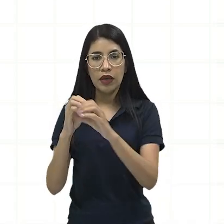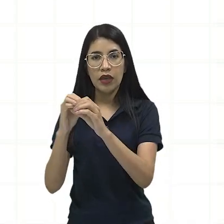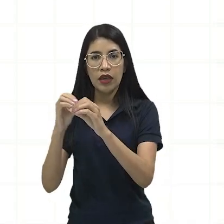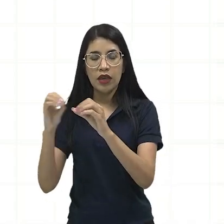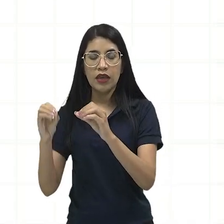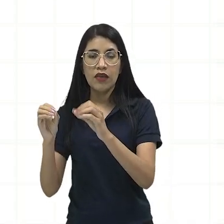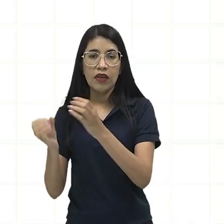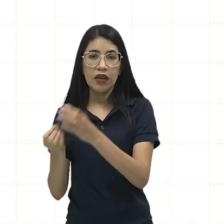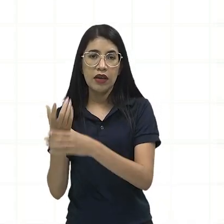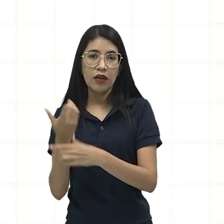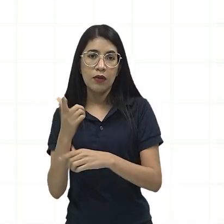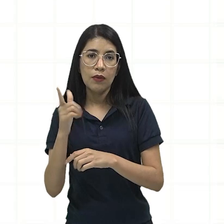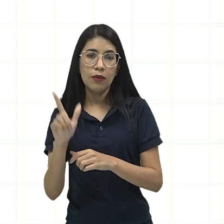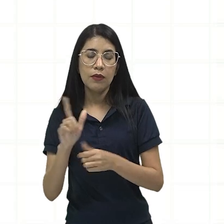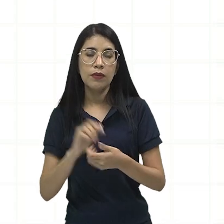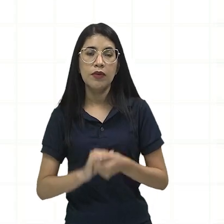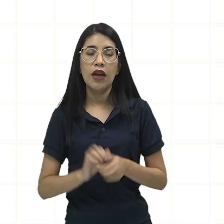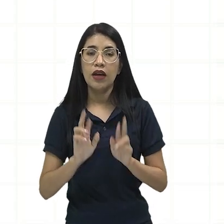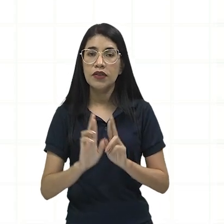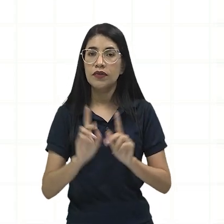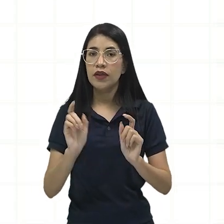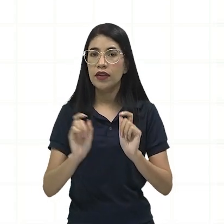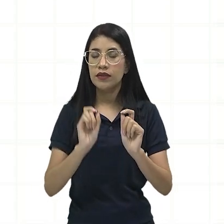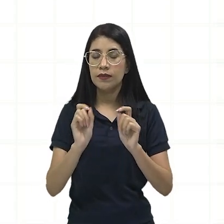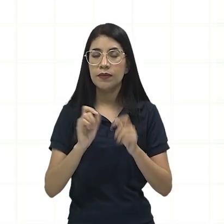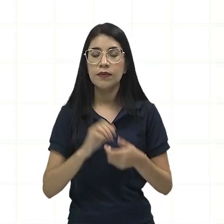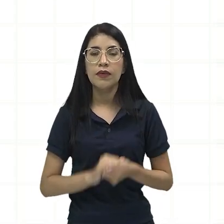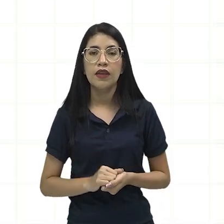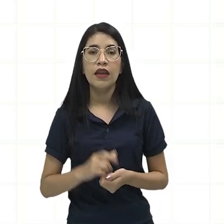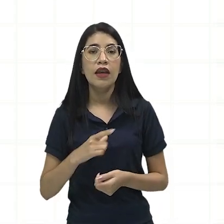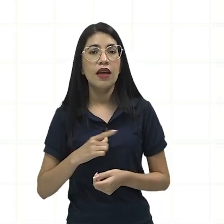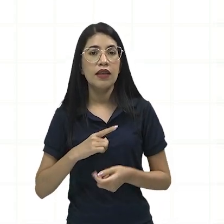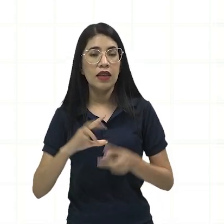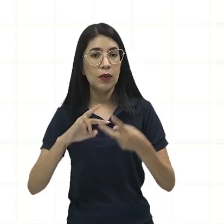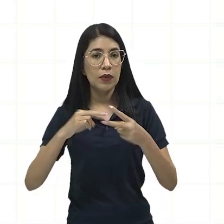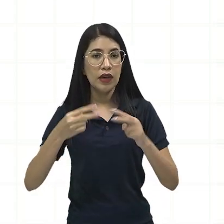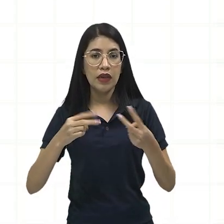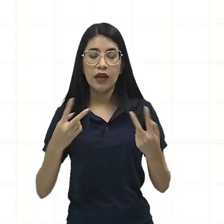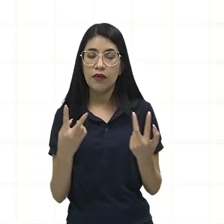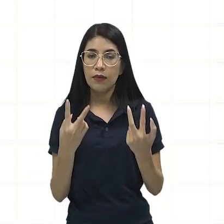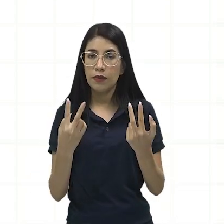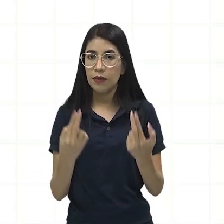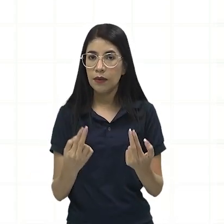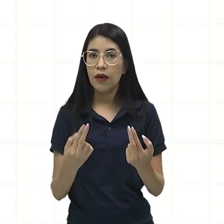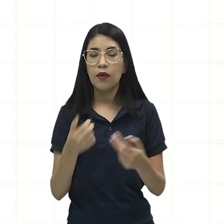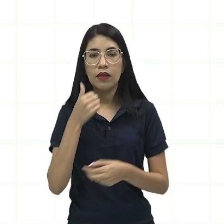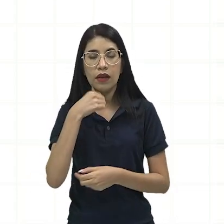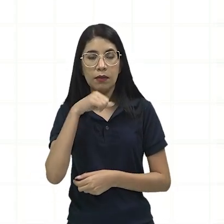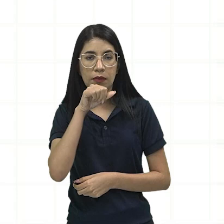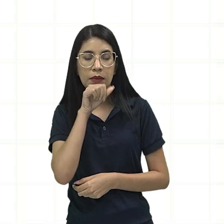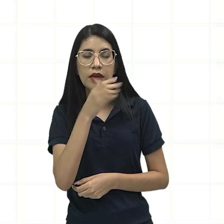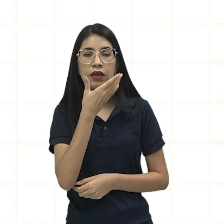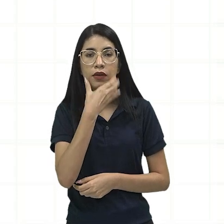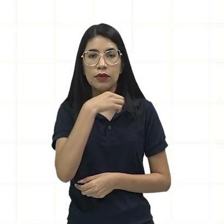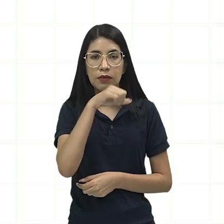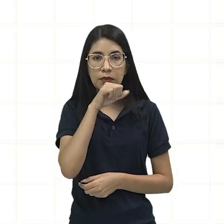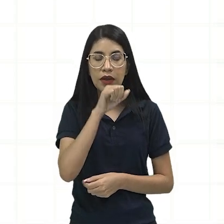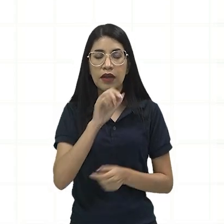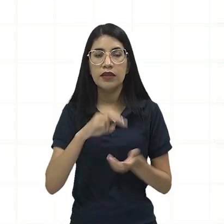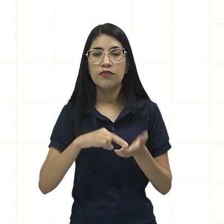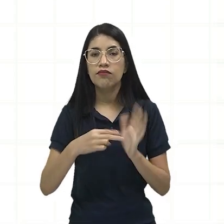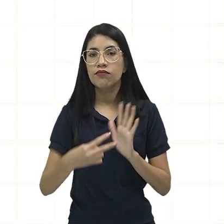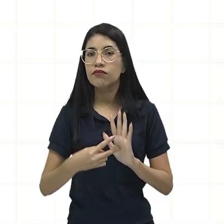formação desse indivíduo para o anterior é que ele vai possuir o mesmo material genético do pai e da mãe, ou